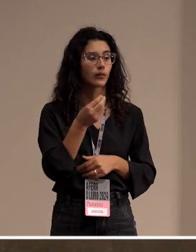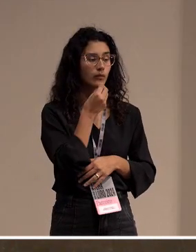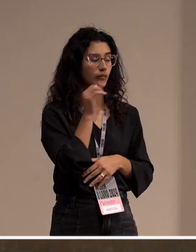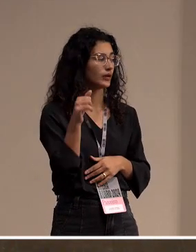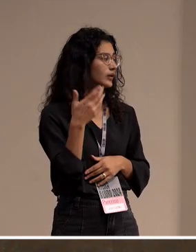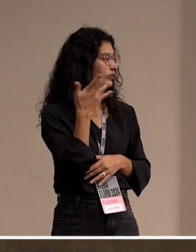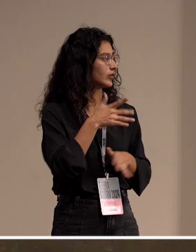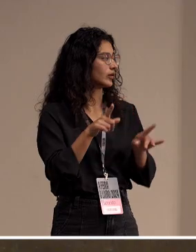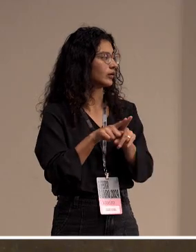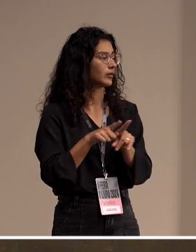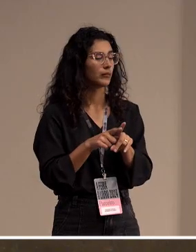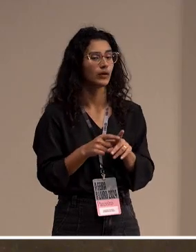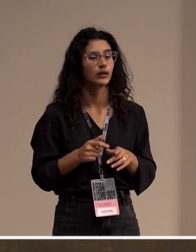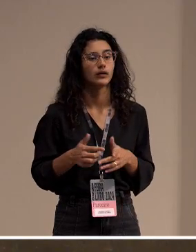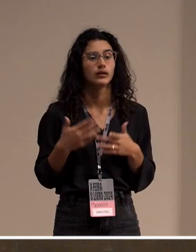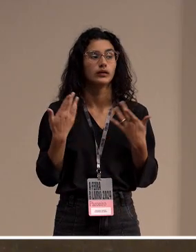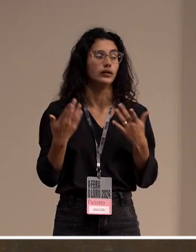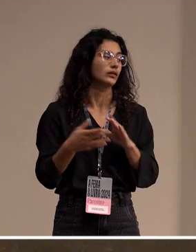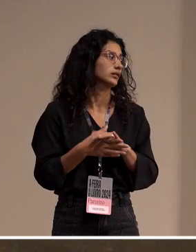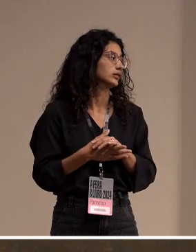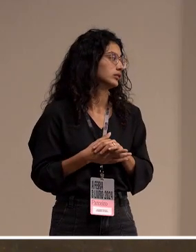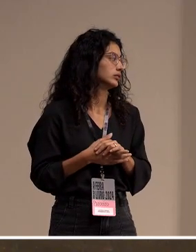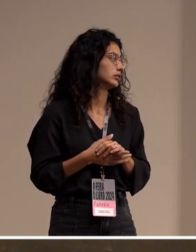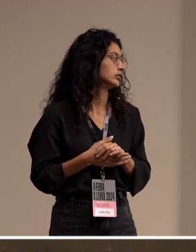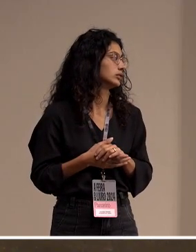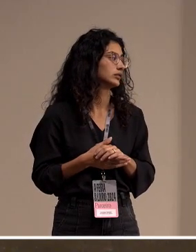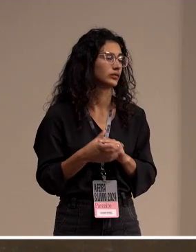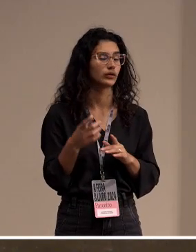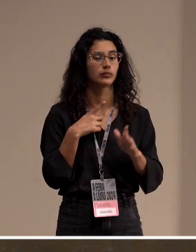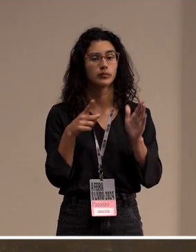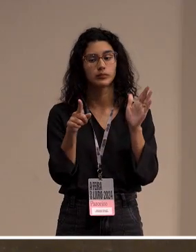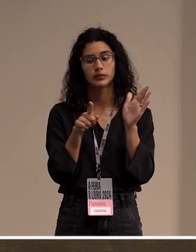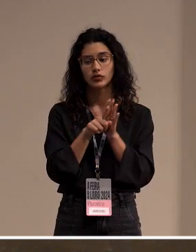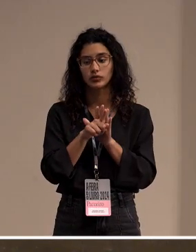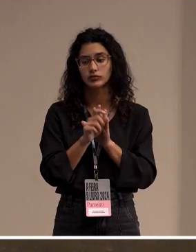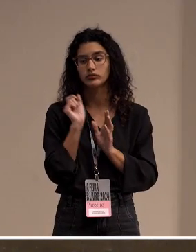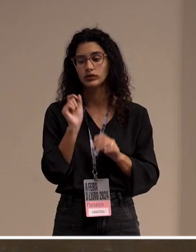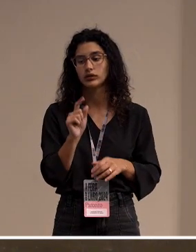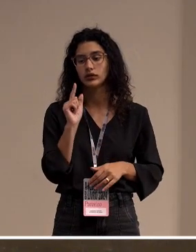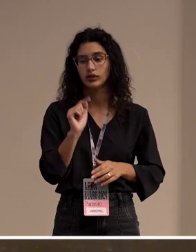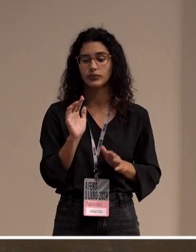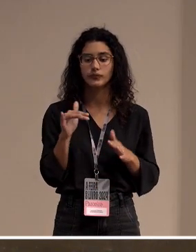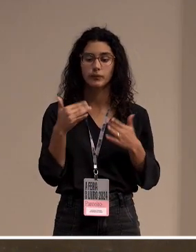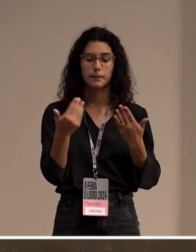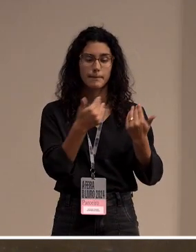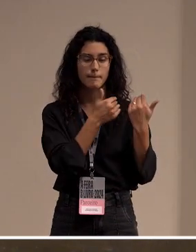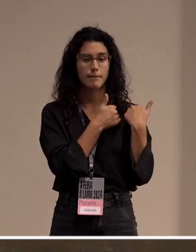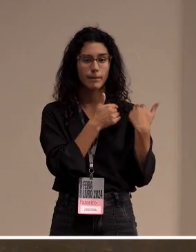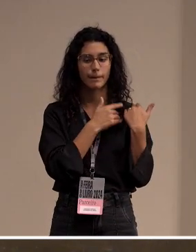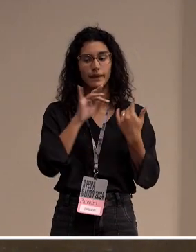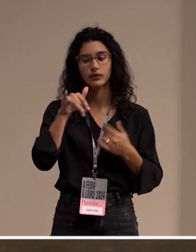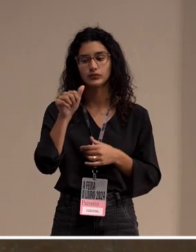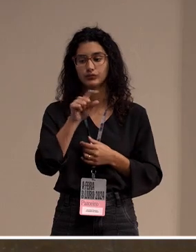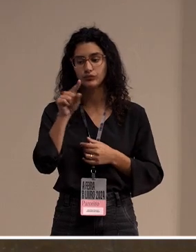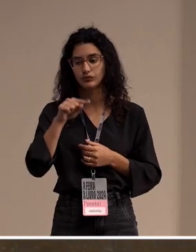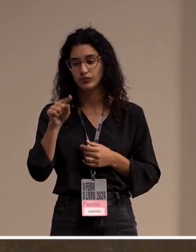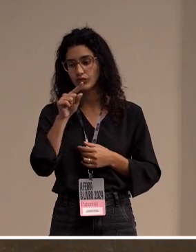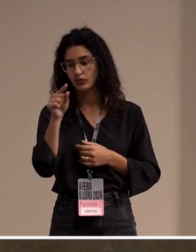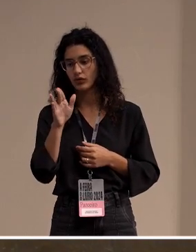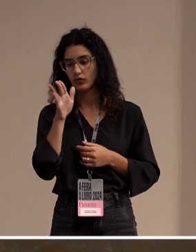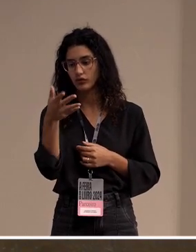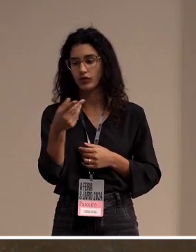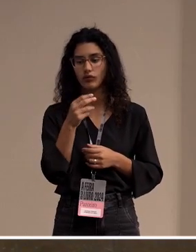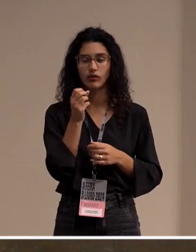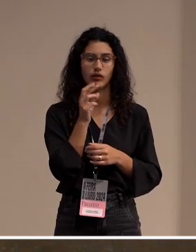Aproveitando que você falou isso, então, tinha uma pergunta assim aqui que era qual o papel do jazz, né? Então, já com